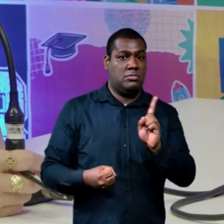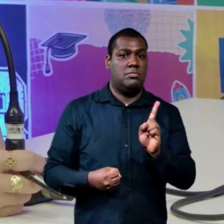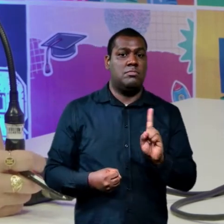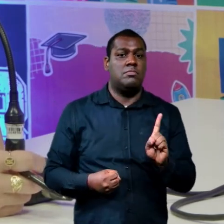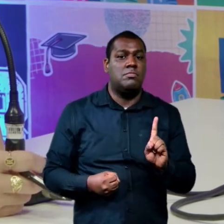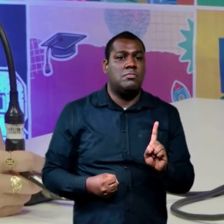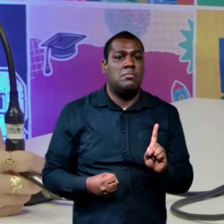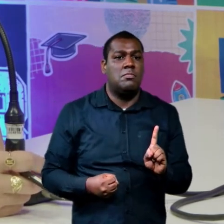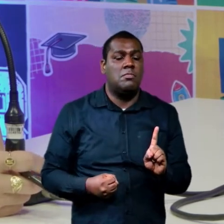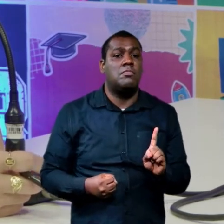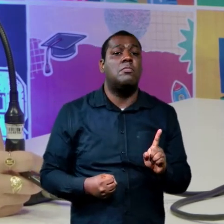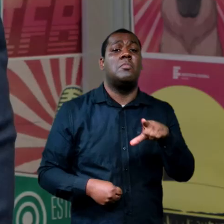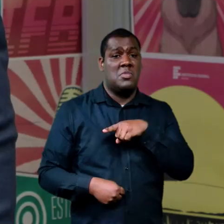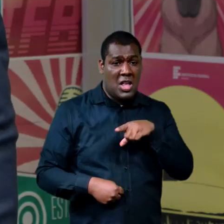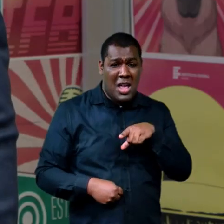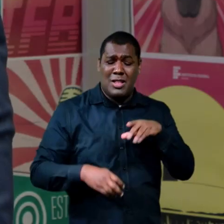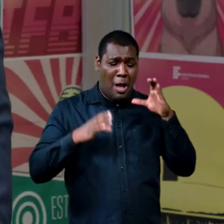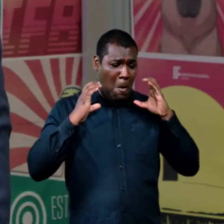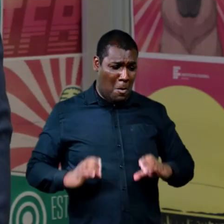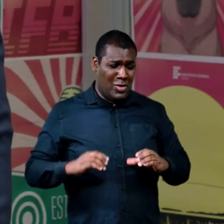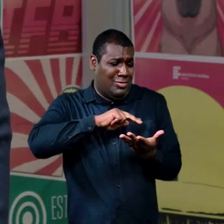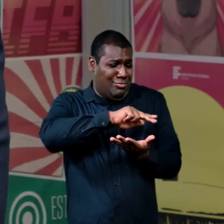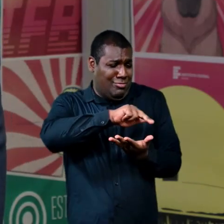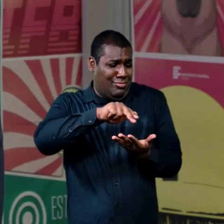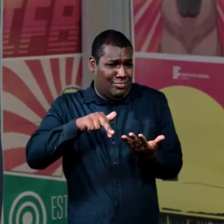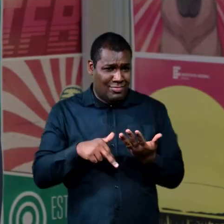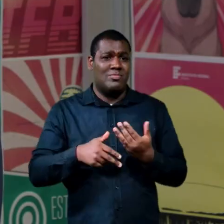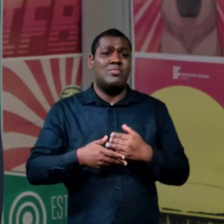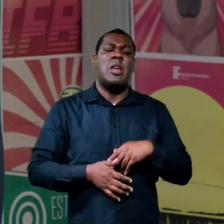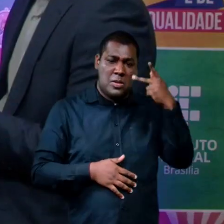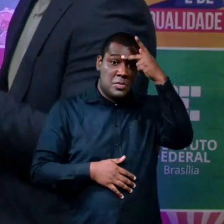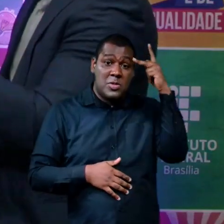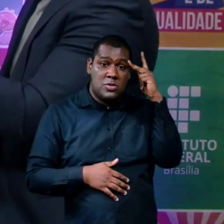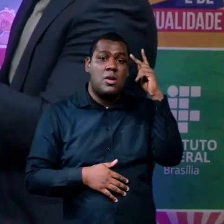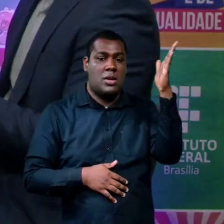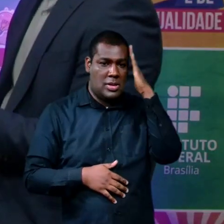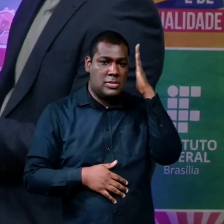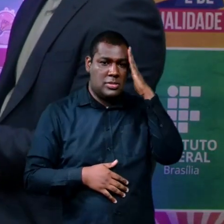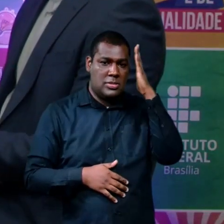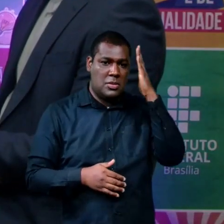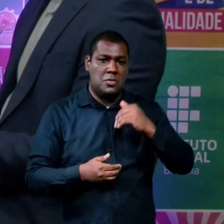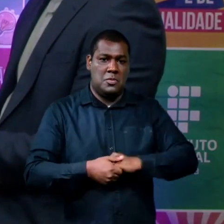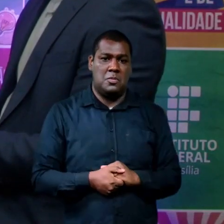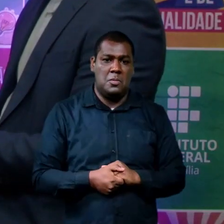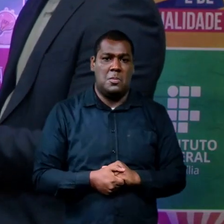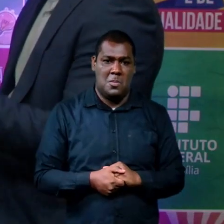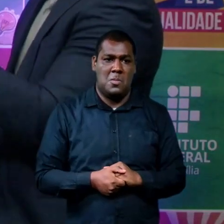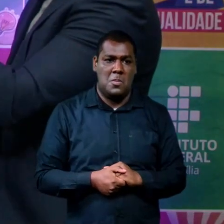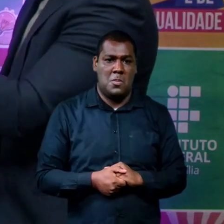sexual. Temos uma série de condutas e as pessoas mais ou menos que entendem isso. E aí depois, no